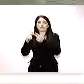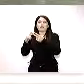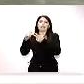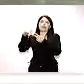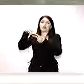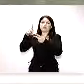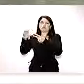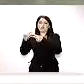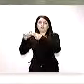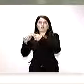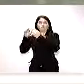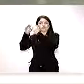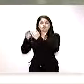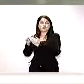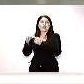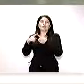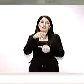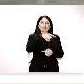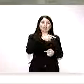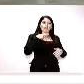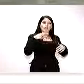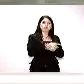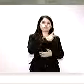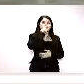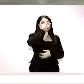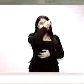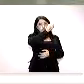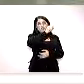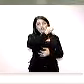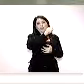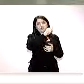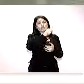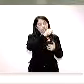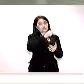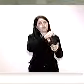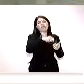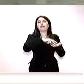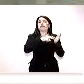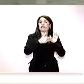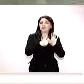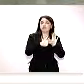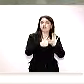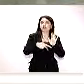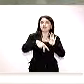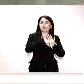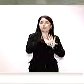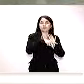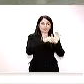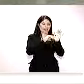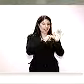graves eh demonstrada eh violado os princípios básicos de